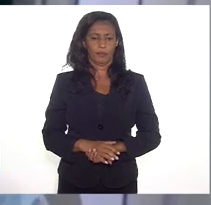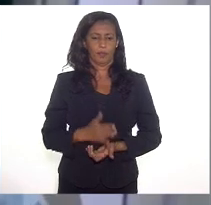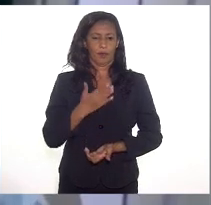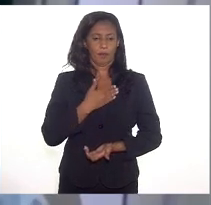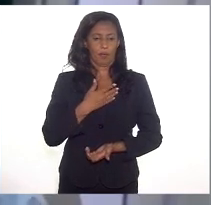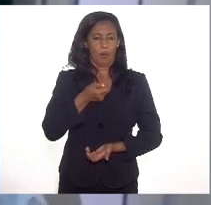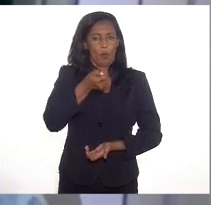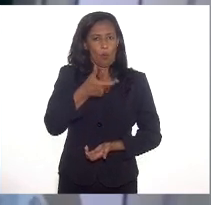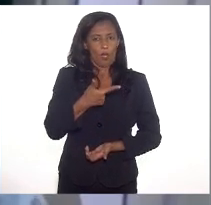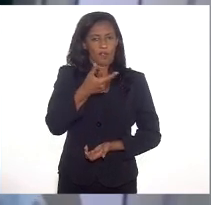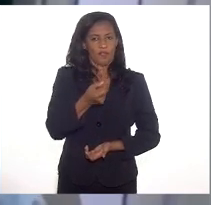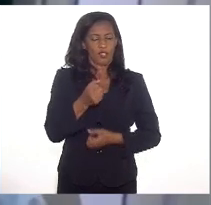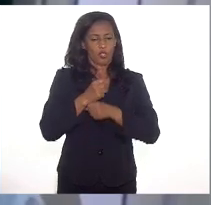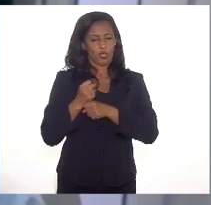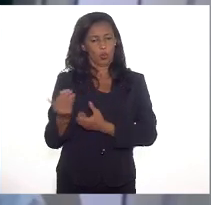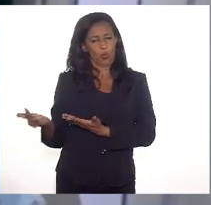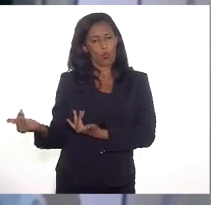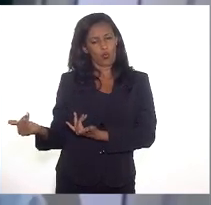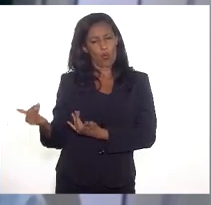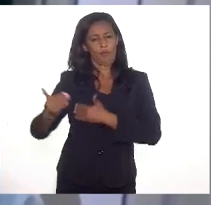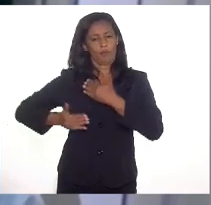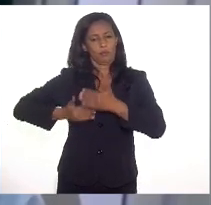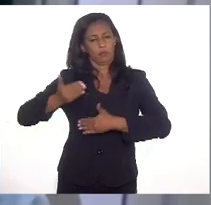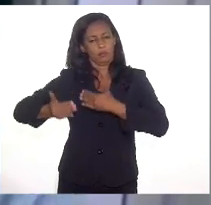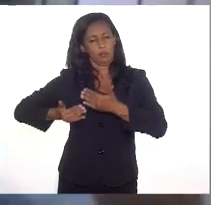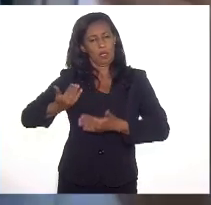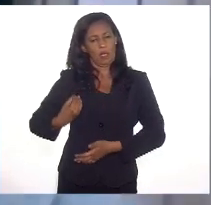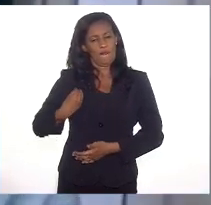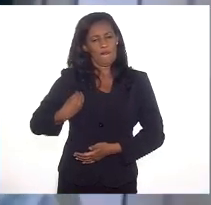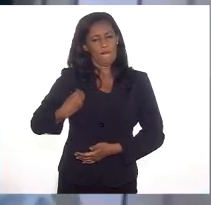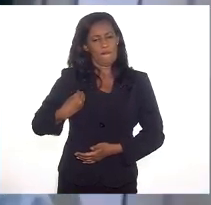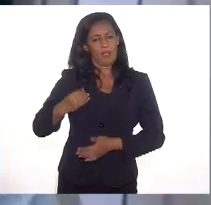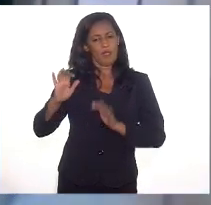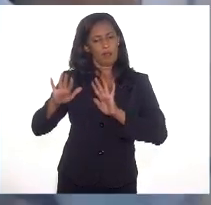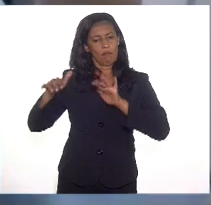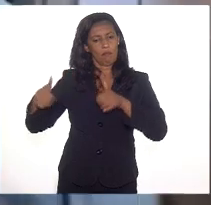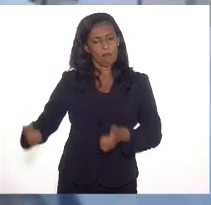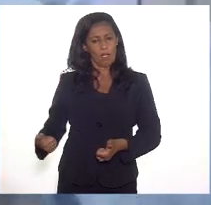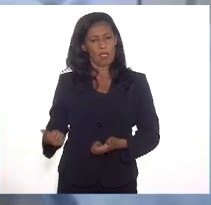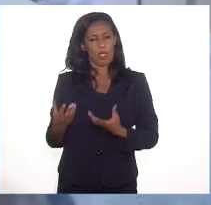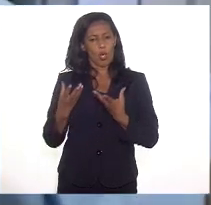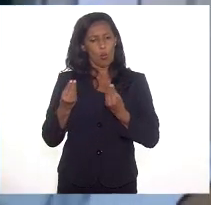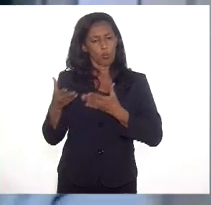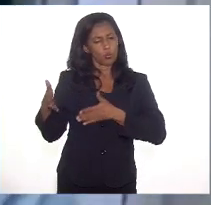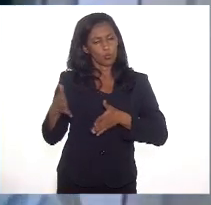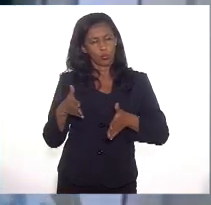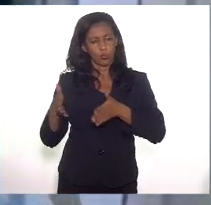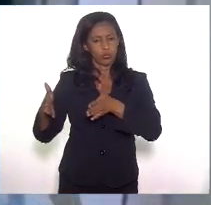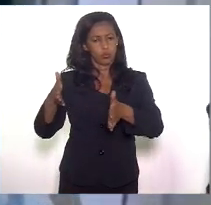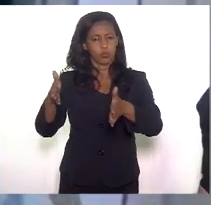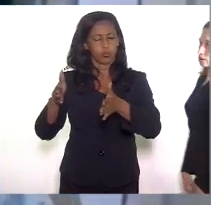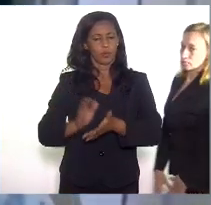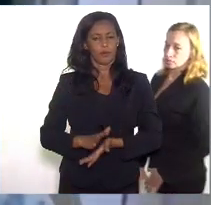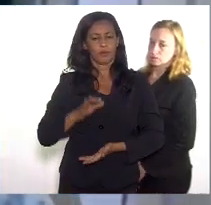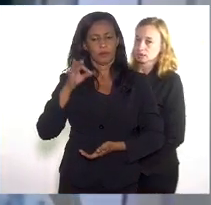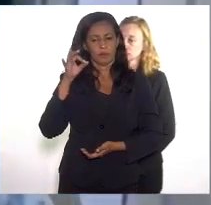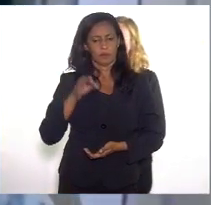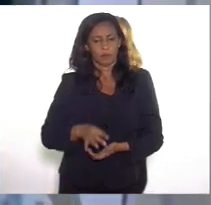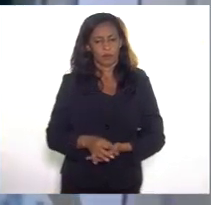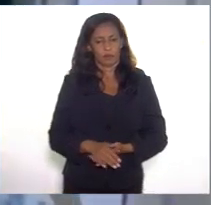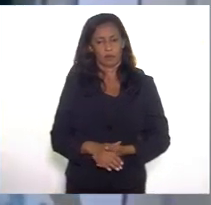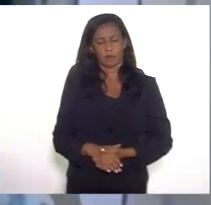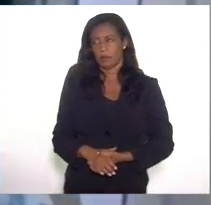de quase 20 anos, jovem, promissor, com uma trajetória já bem-sucedida e com muita estrada ainda pela frente, tenho certeza que ele